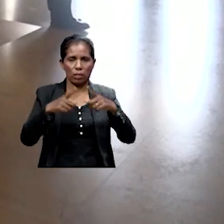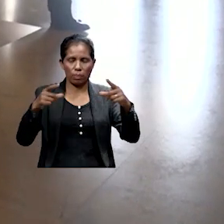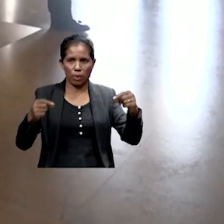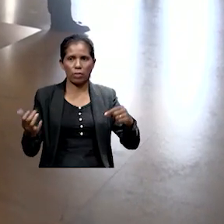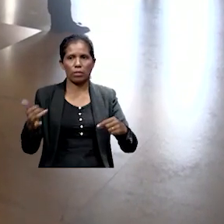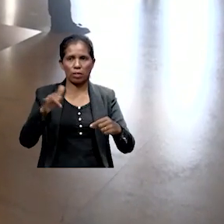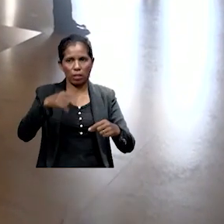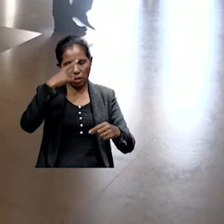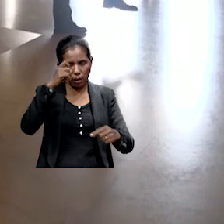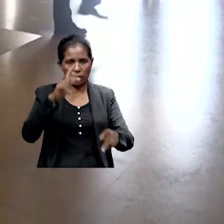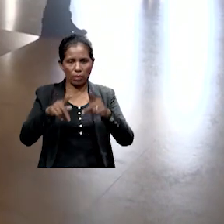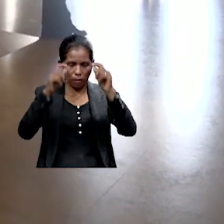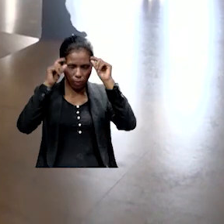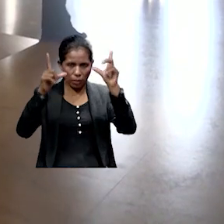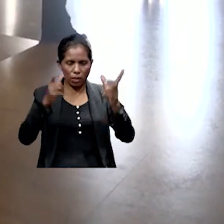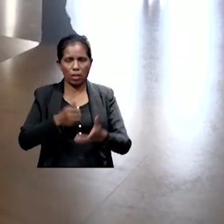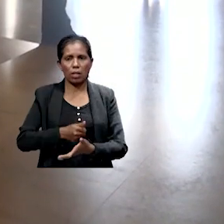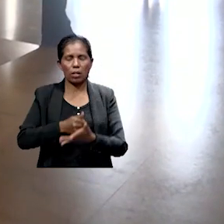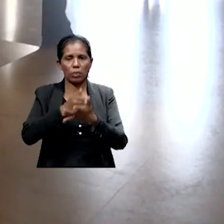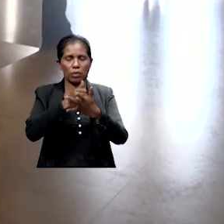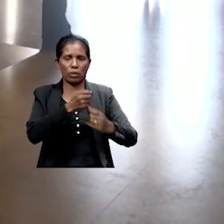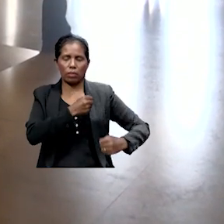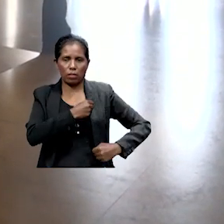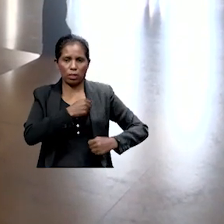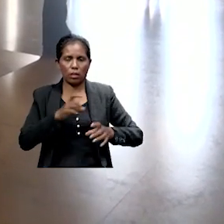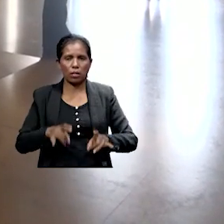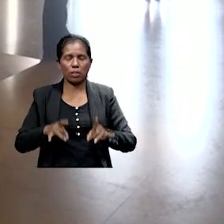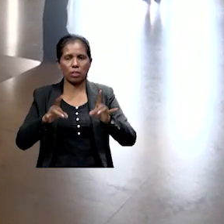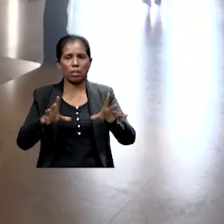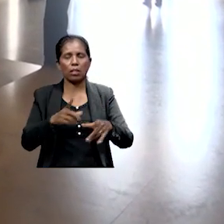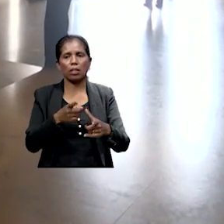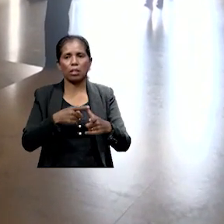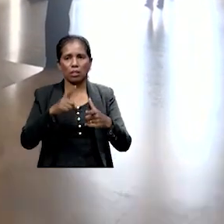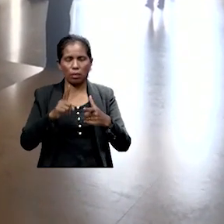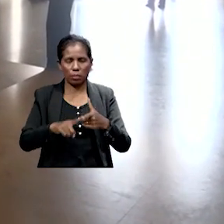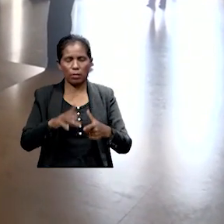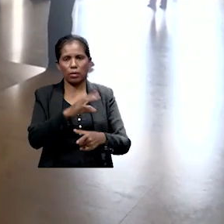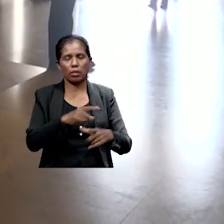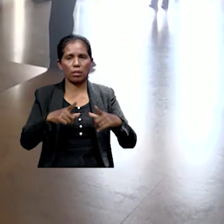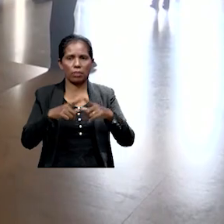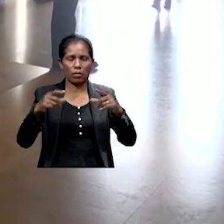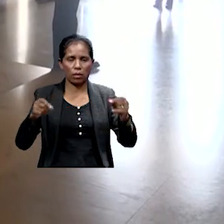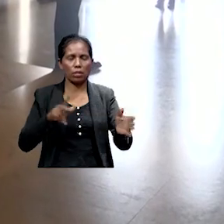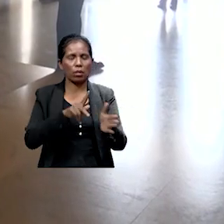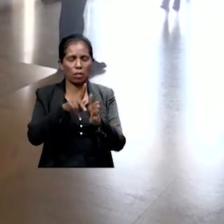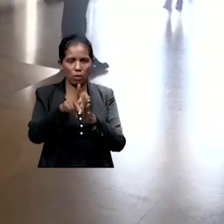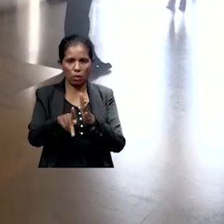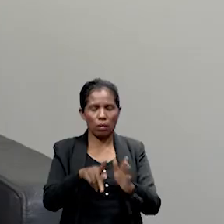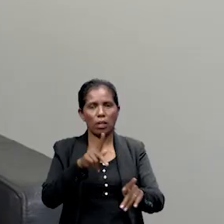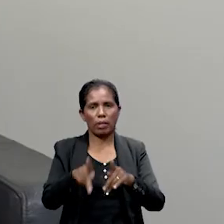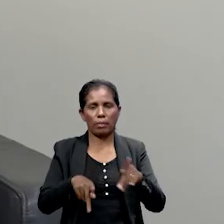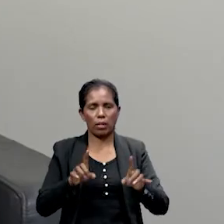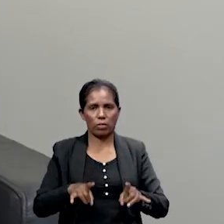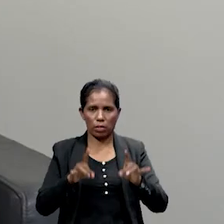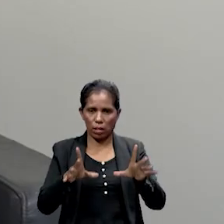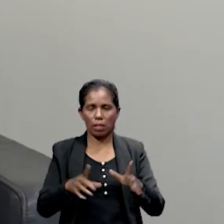tamba Timoruan sira tulung forza australiana depois forza japonesa alo retaliação e o alo bugeda tamba idane